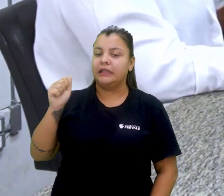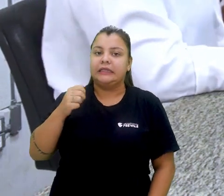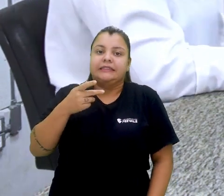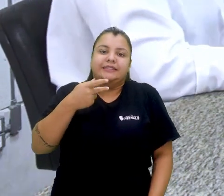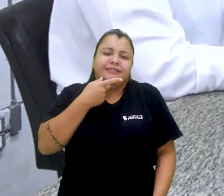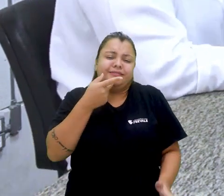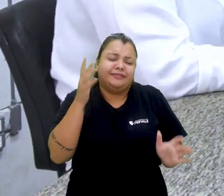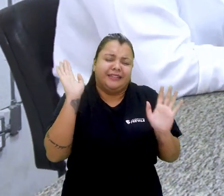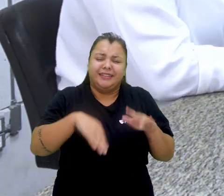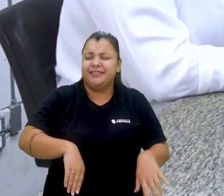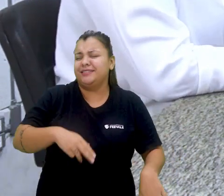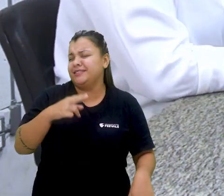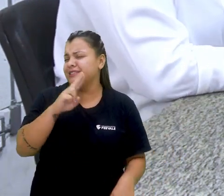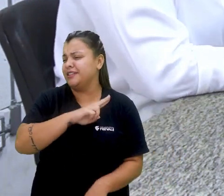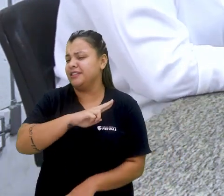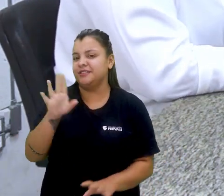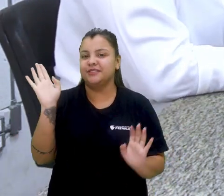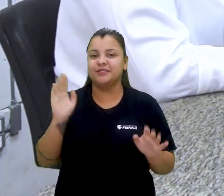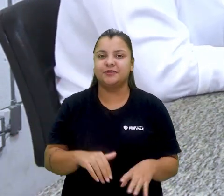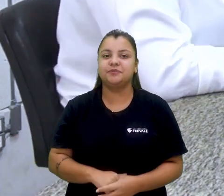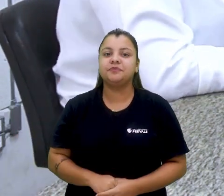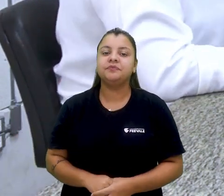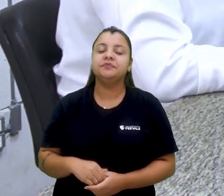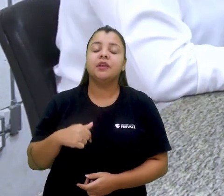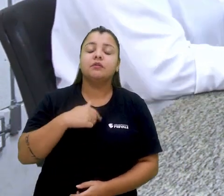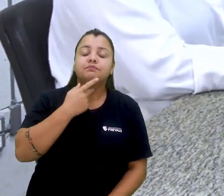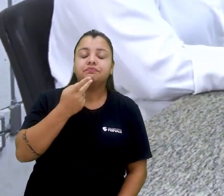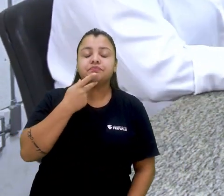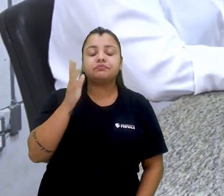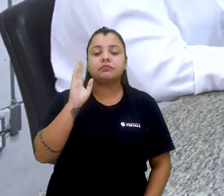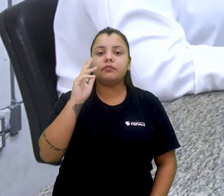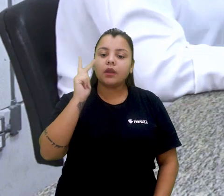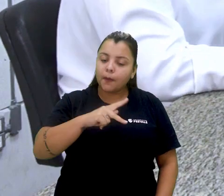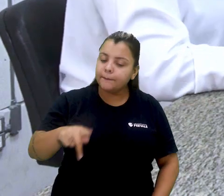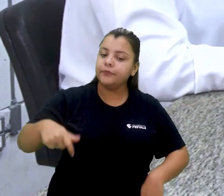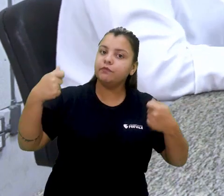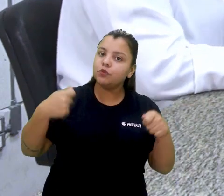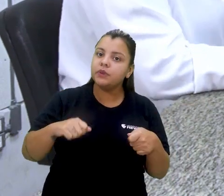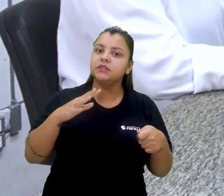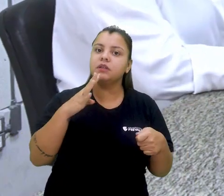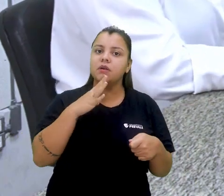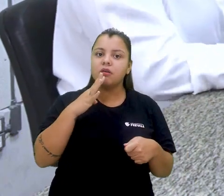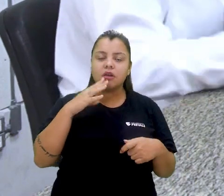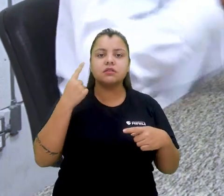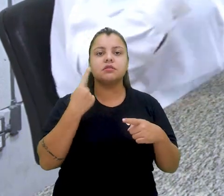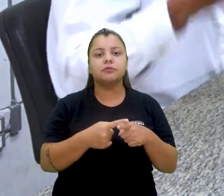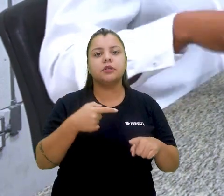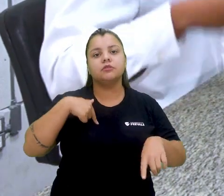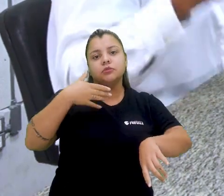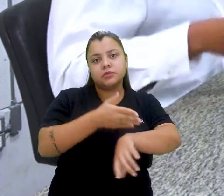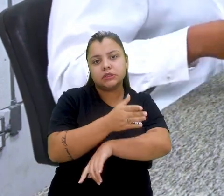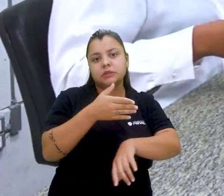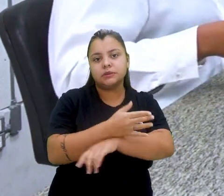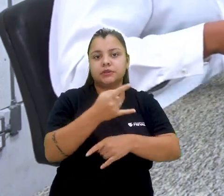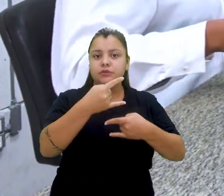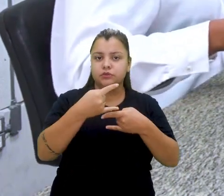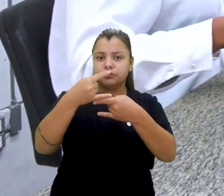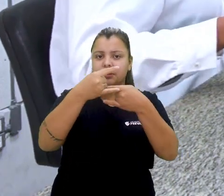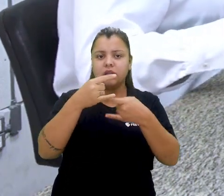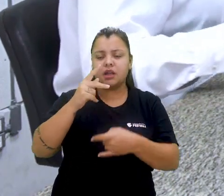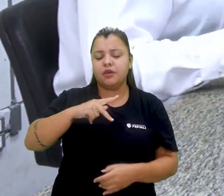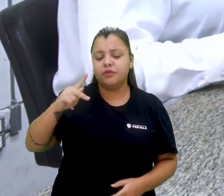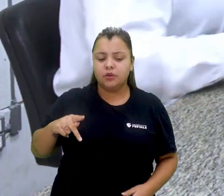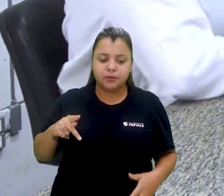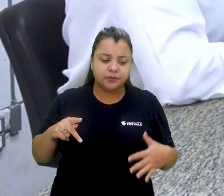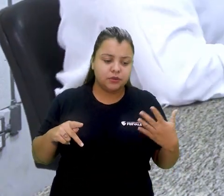fal de spoiler eu de spoiler ã eu falei assim B Prof tu precisa conhecer né porque a gente tinha participado de uma live e tudo mais eu nem dei